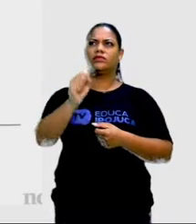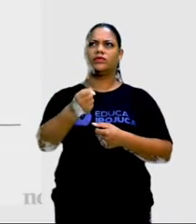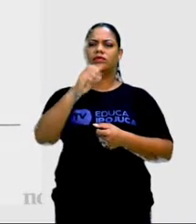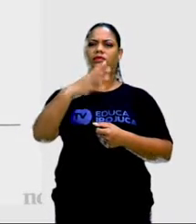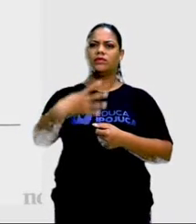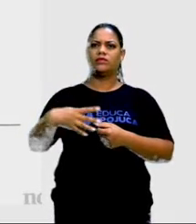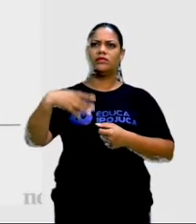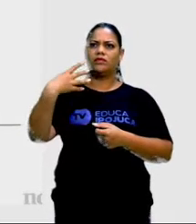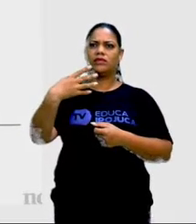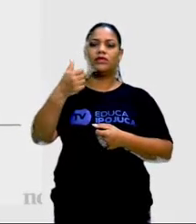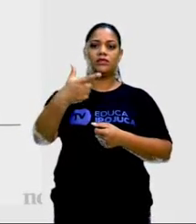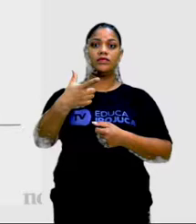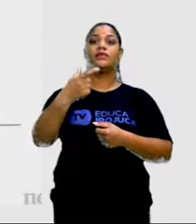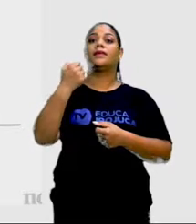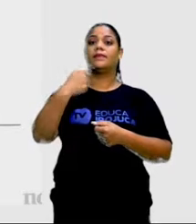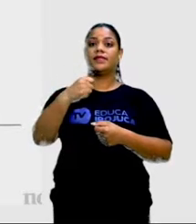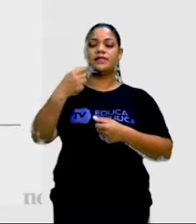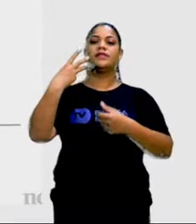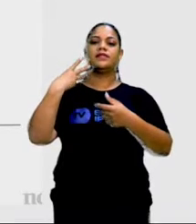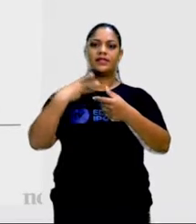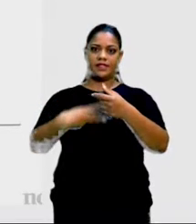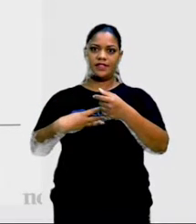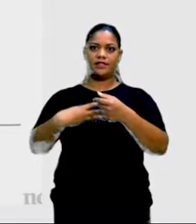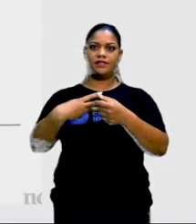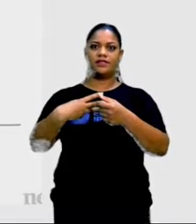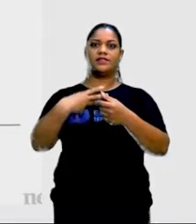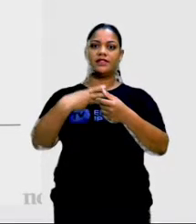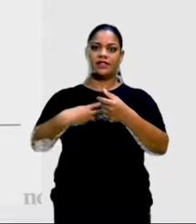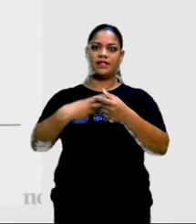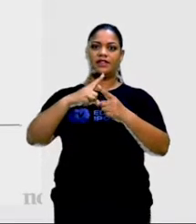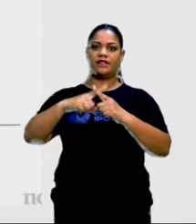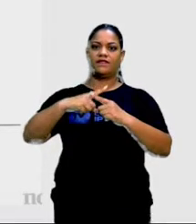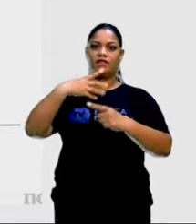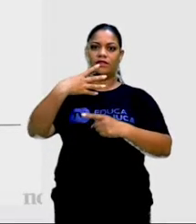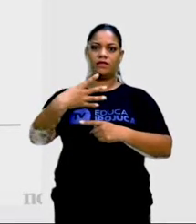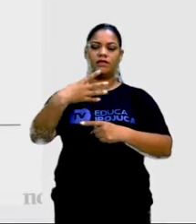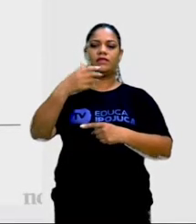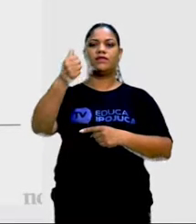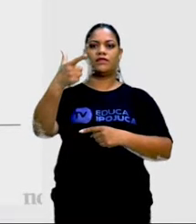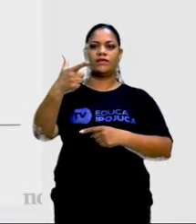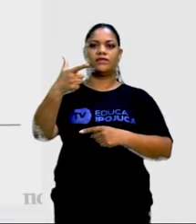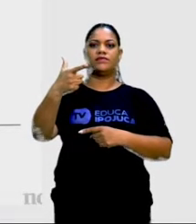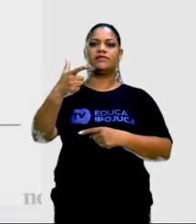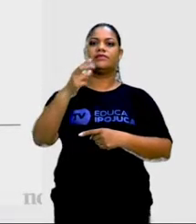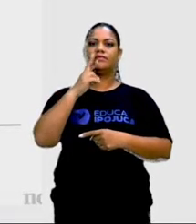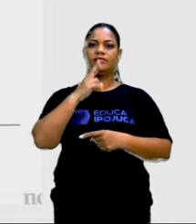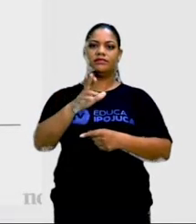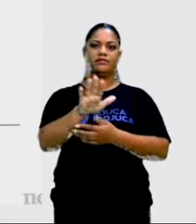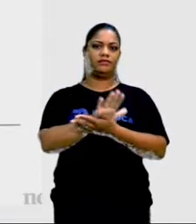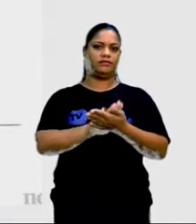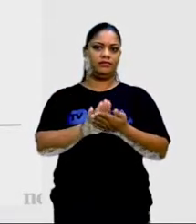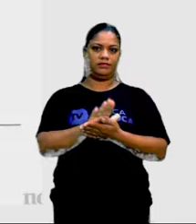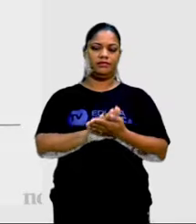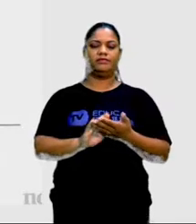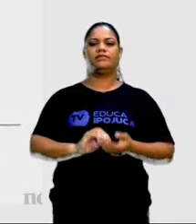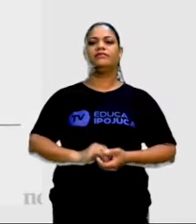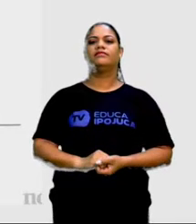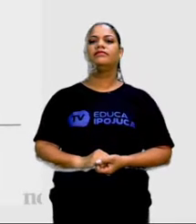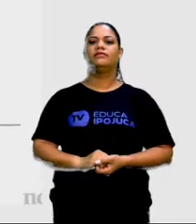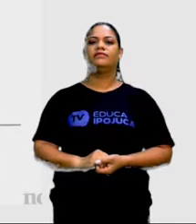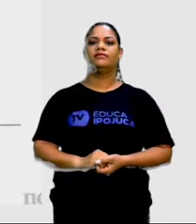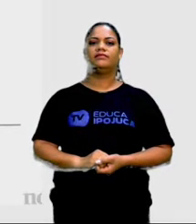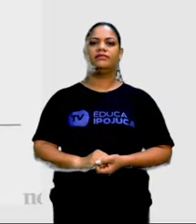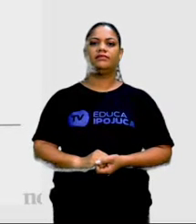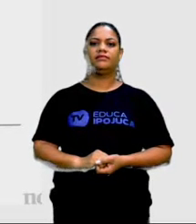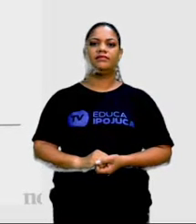mais 4, 12. Precisei de 3. 3 vezes 4, 12. Quem de 12 tira 12, ficou nada. Da